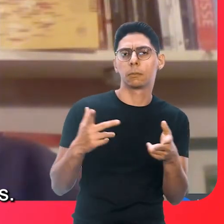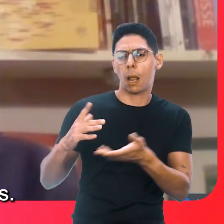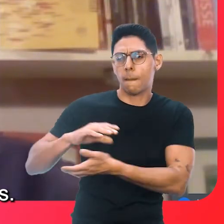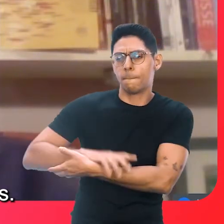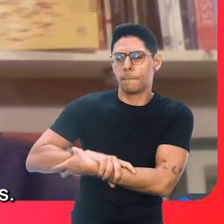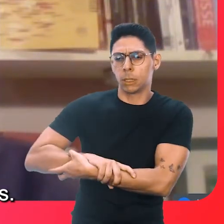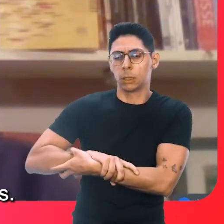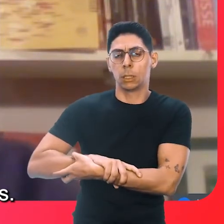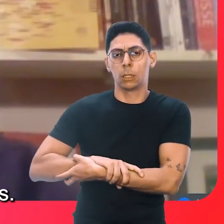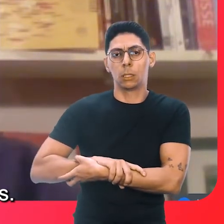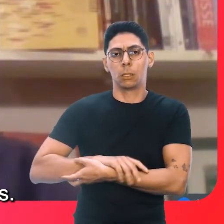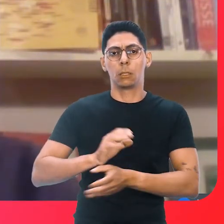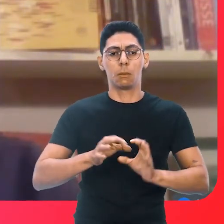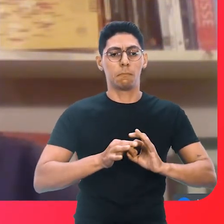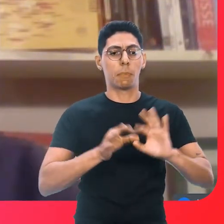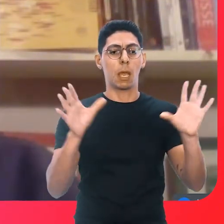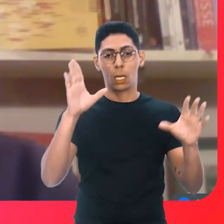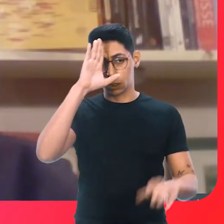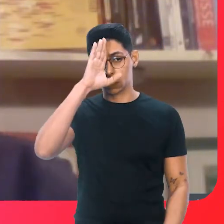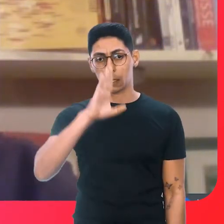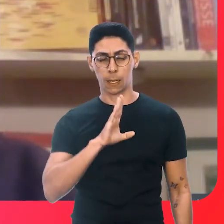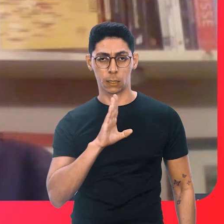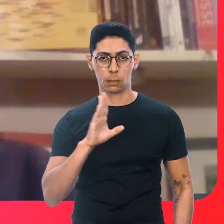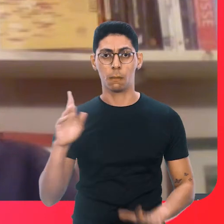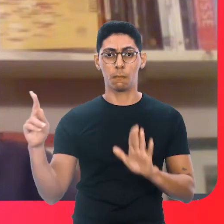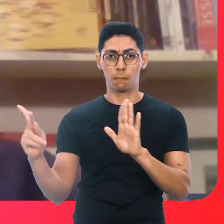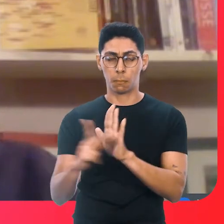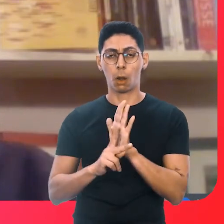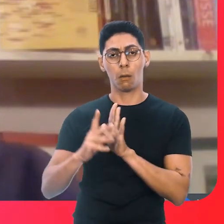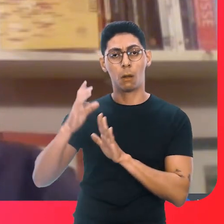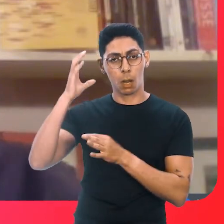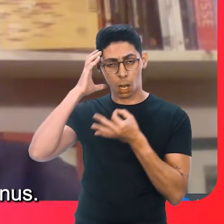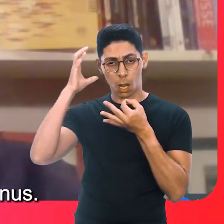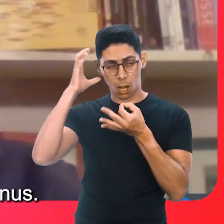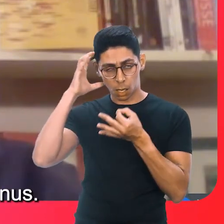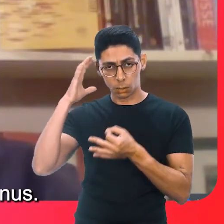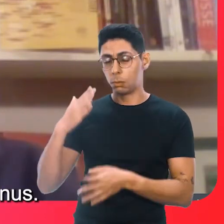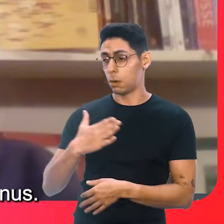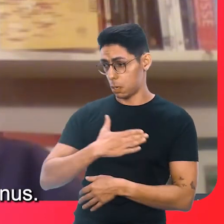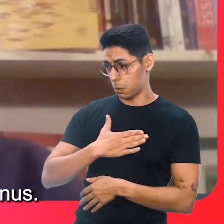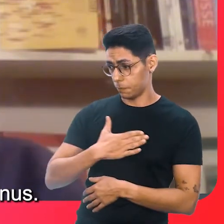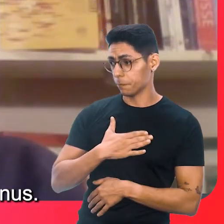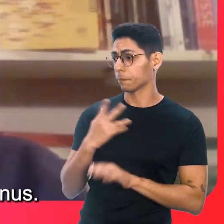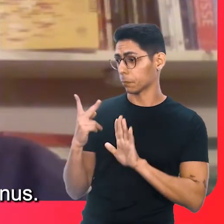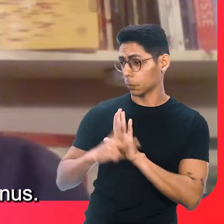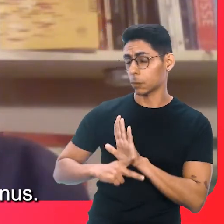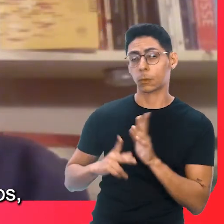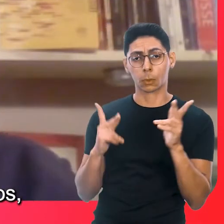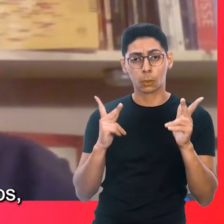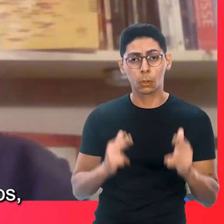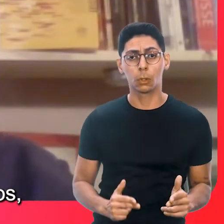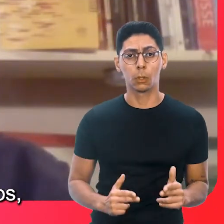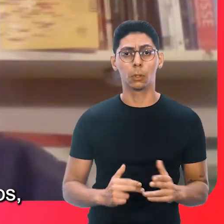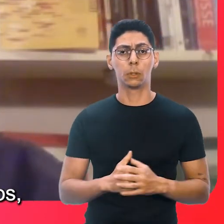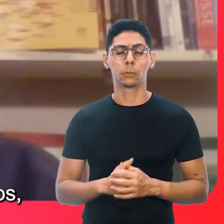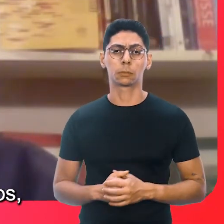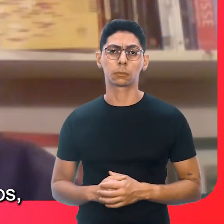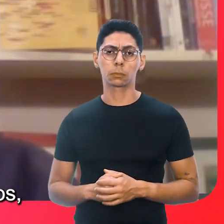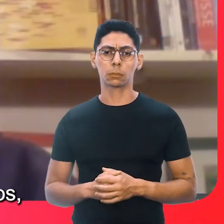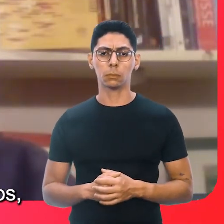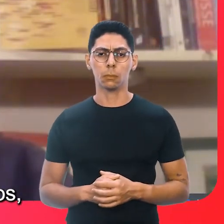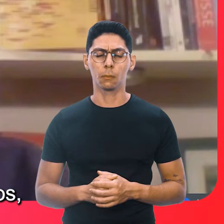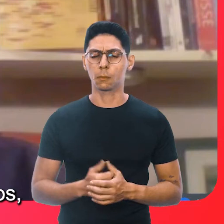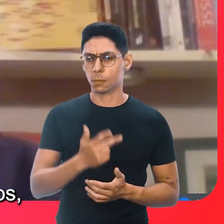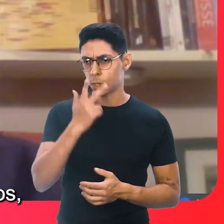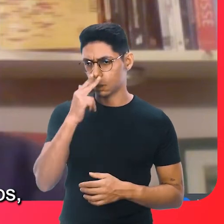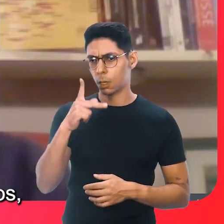cede gratuitamente para as rádios. E era o caso do Minuto da Inclusão. O Minuto da Inclusão era um pouco lá pro bono, né? O pro bono